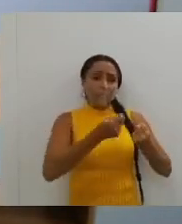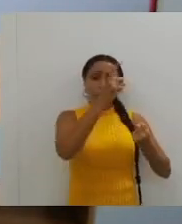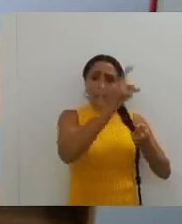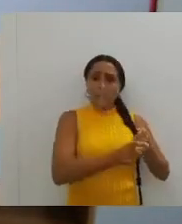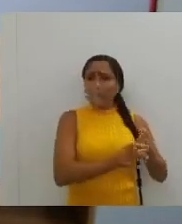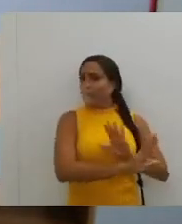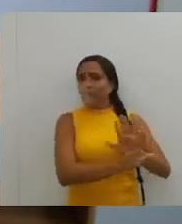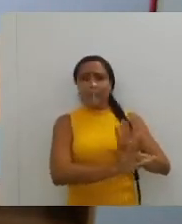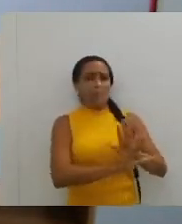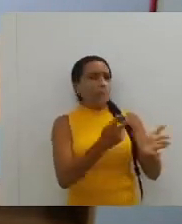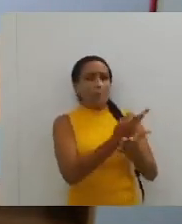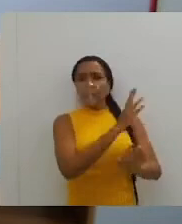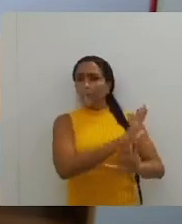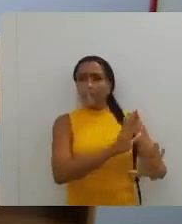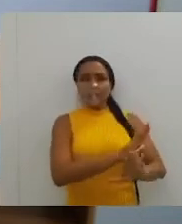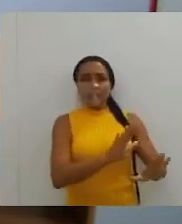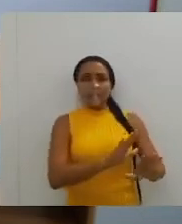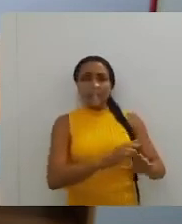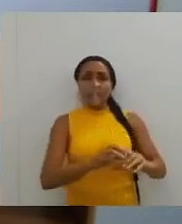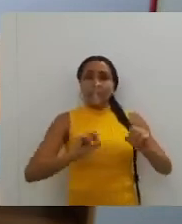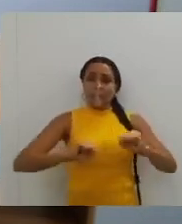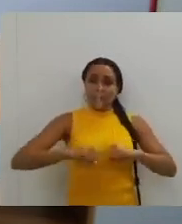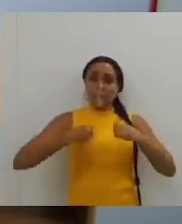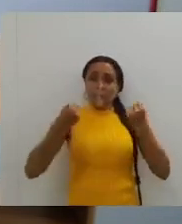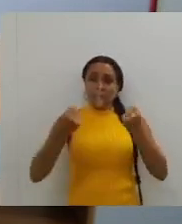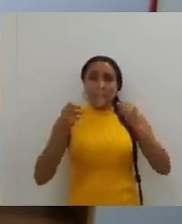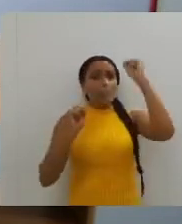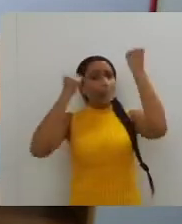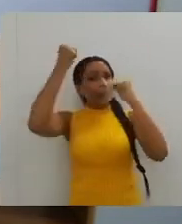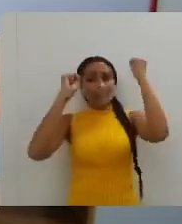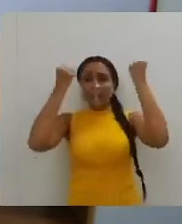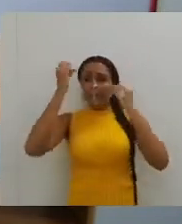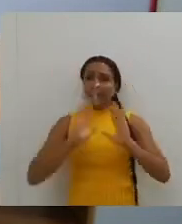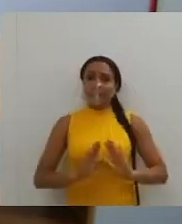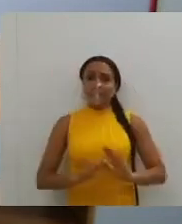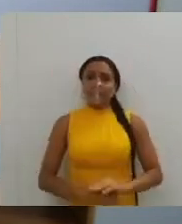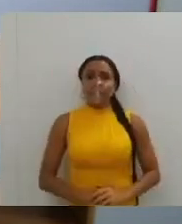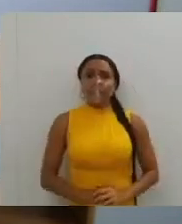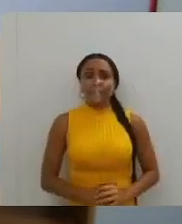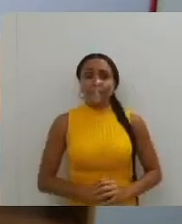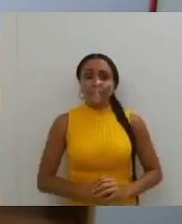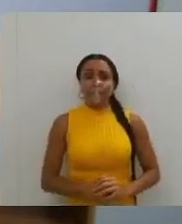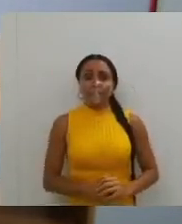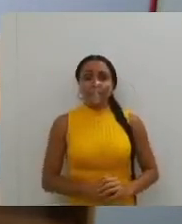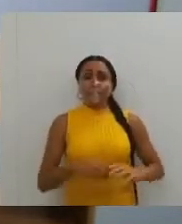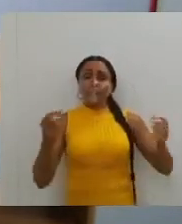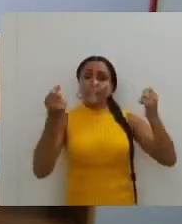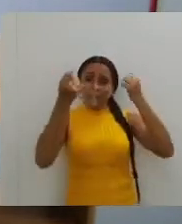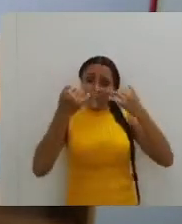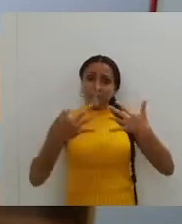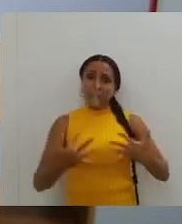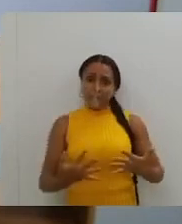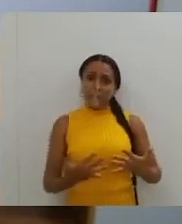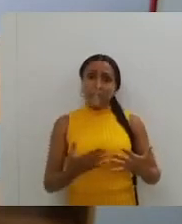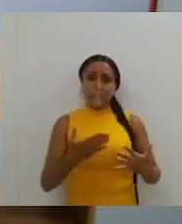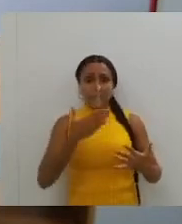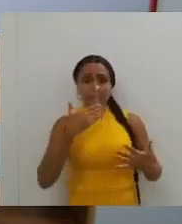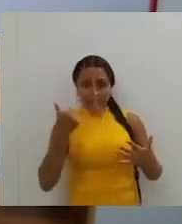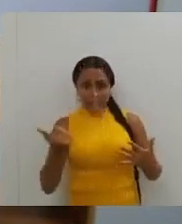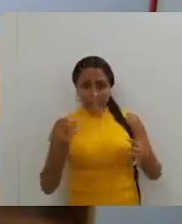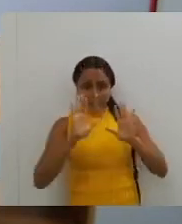homem, o esforço é feito pela polia, pela máquina. Então, explicando um pouquinho melhor,